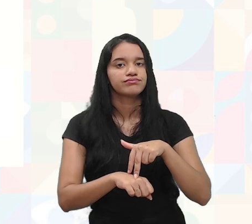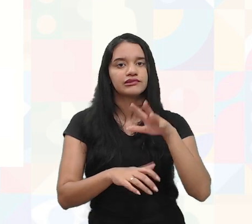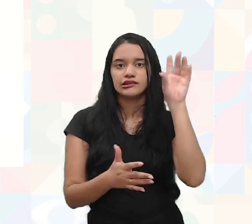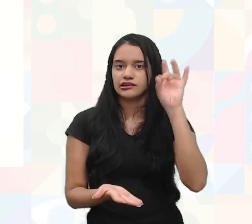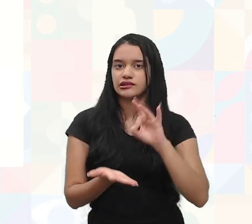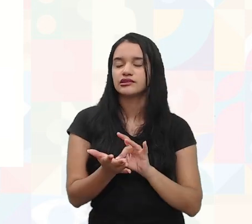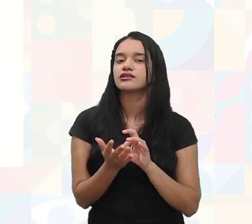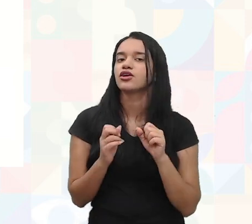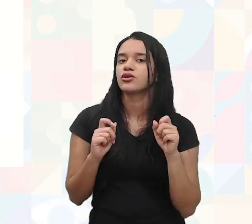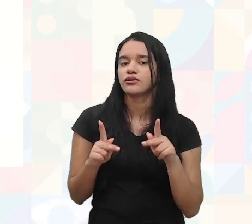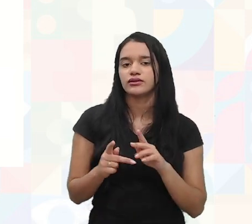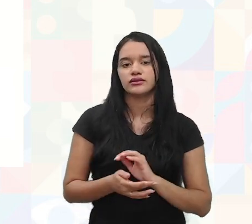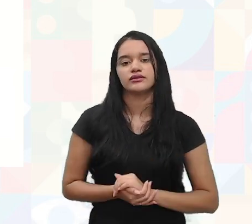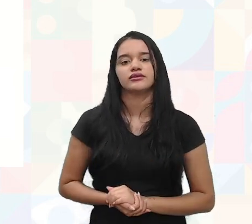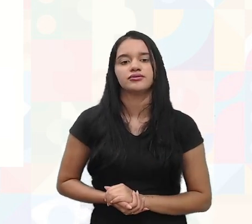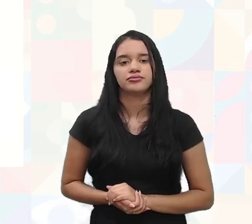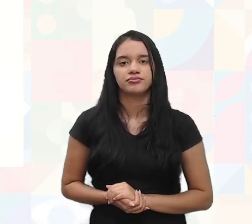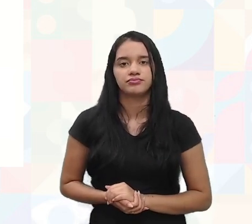consolidados, tá?